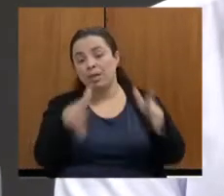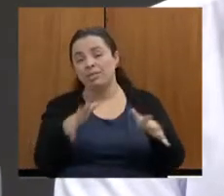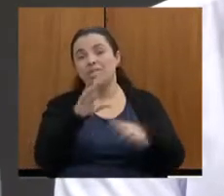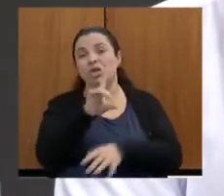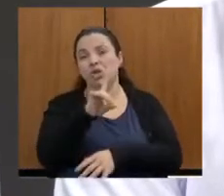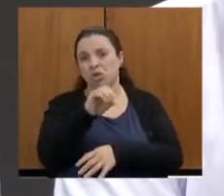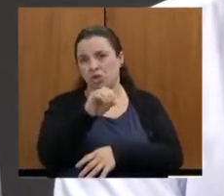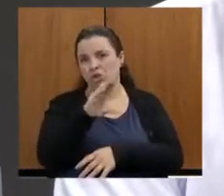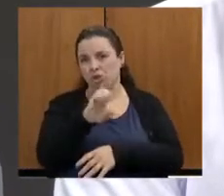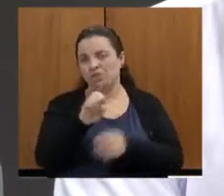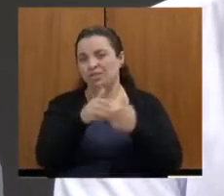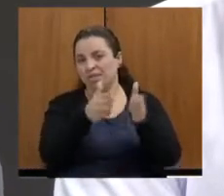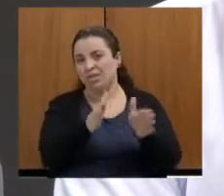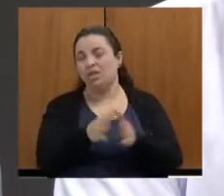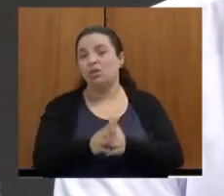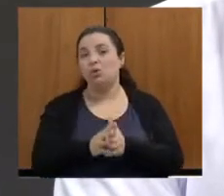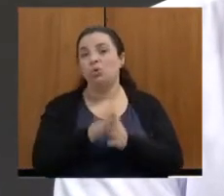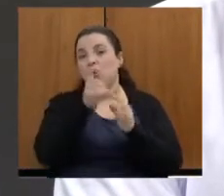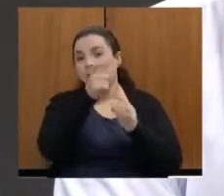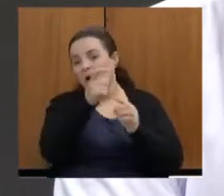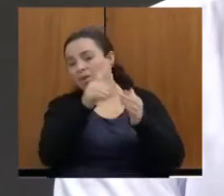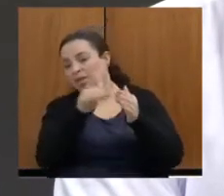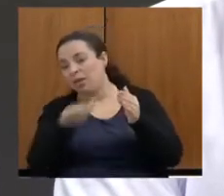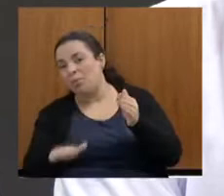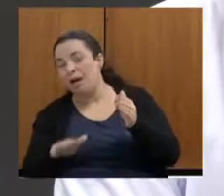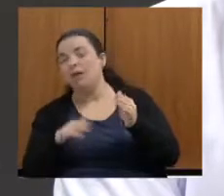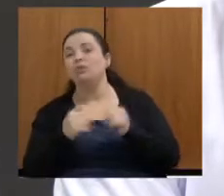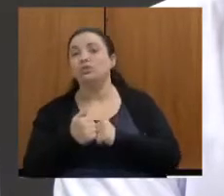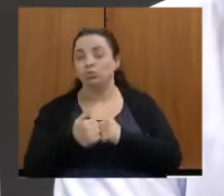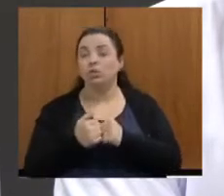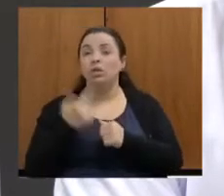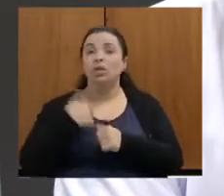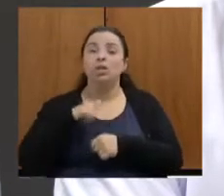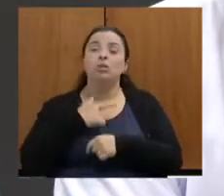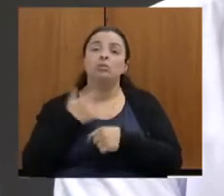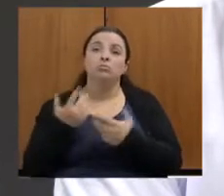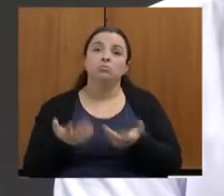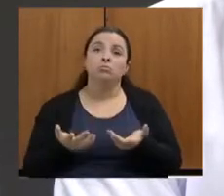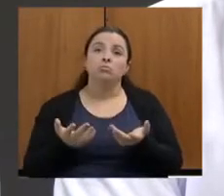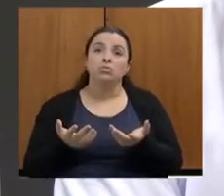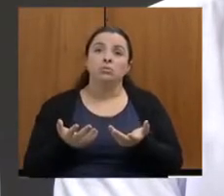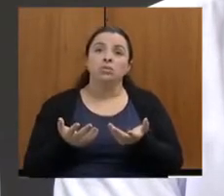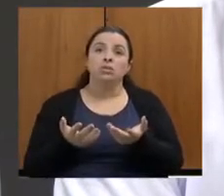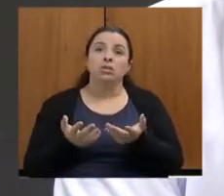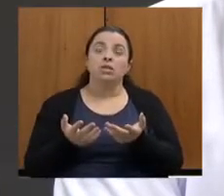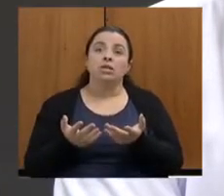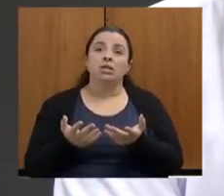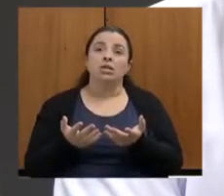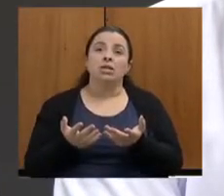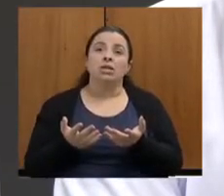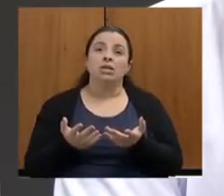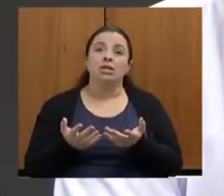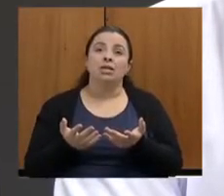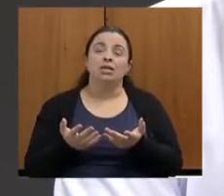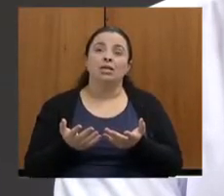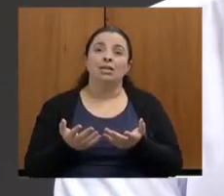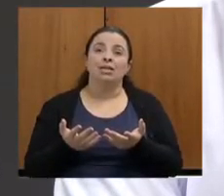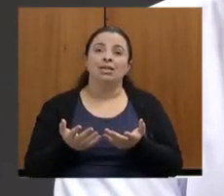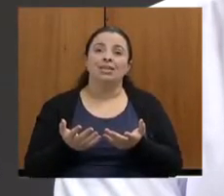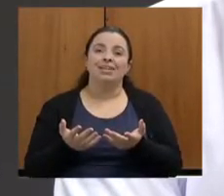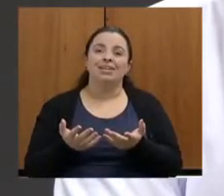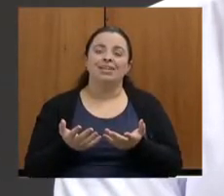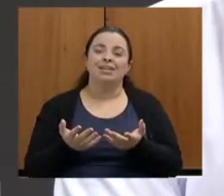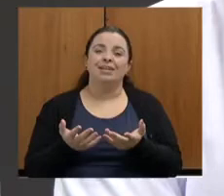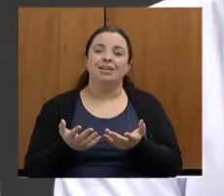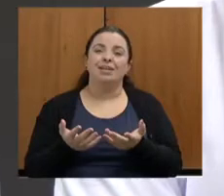Rio Doce é o baixo e a gente pediram nação do Espírito Santo para que a gente possa como Davi né só uma parte o Golias